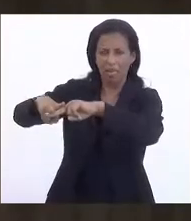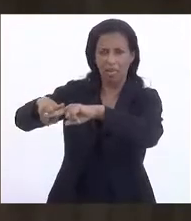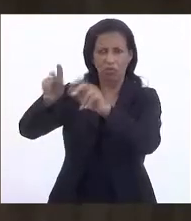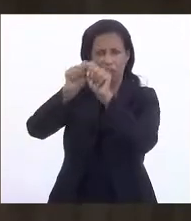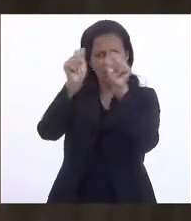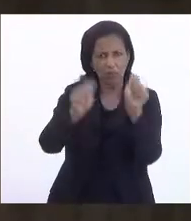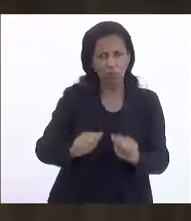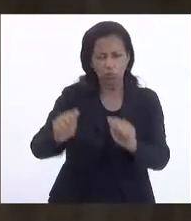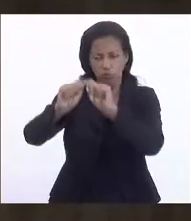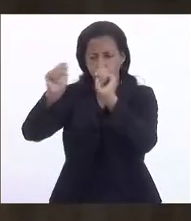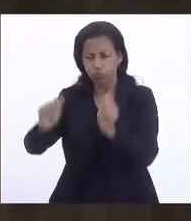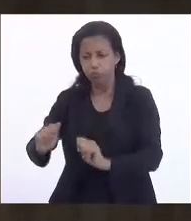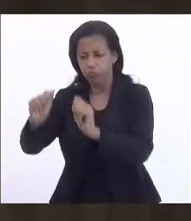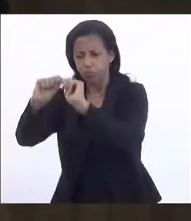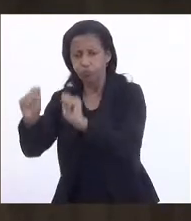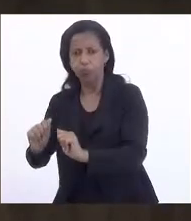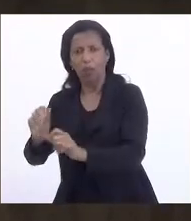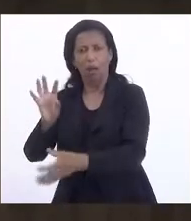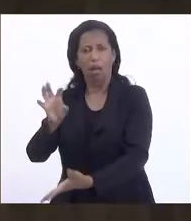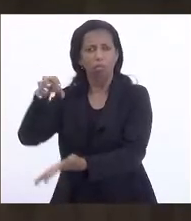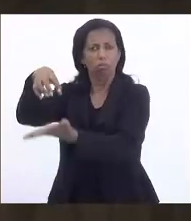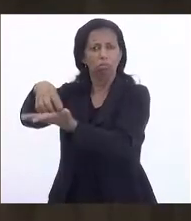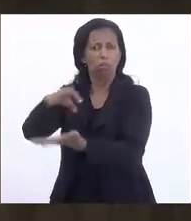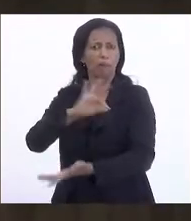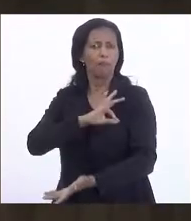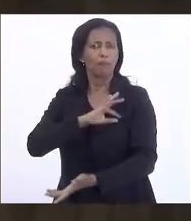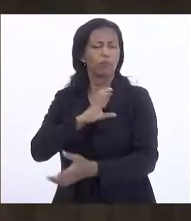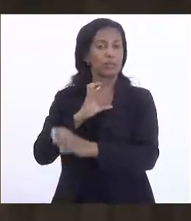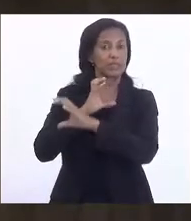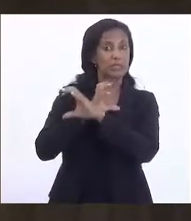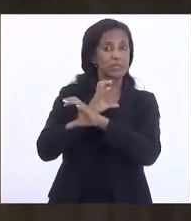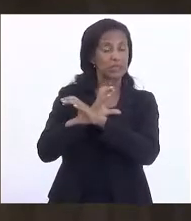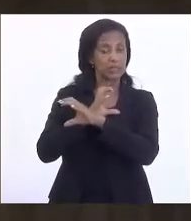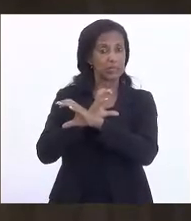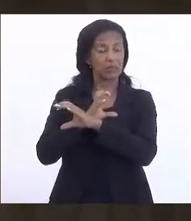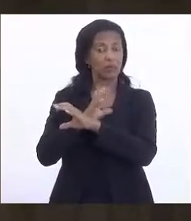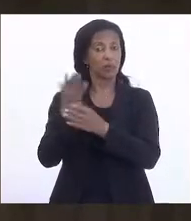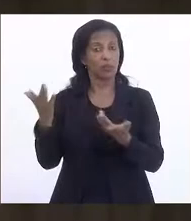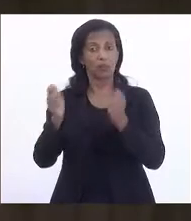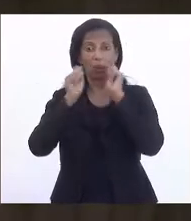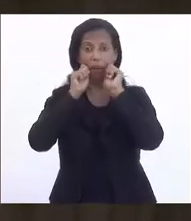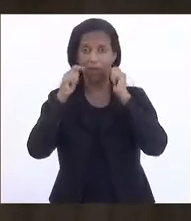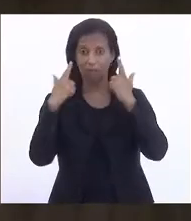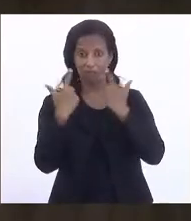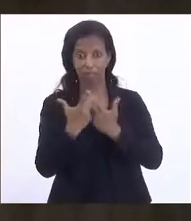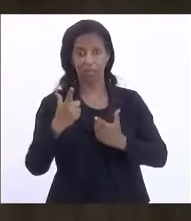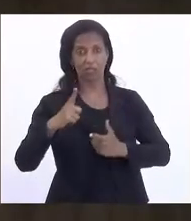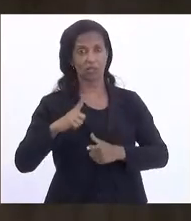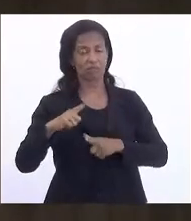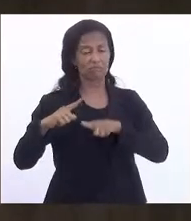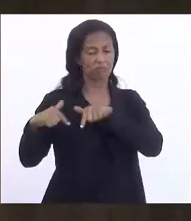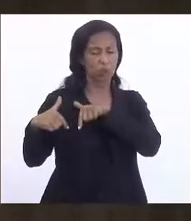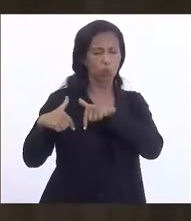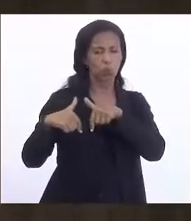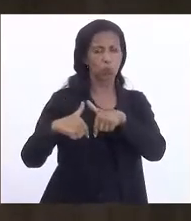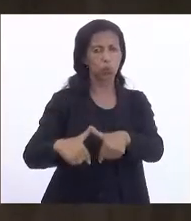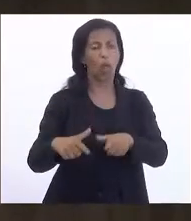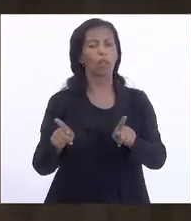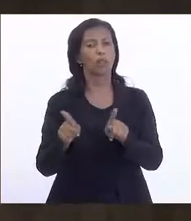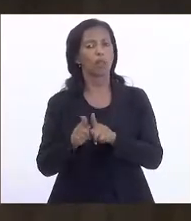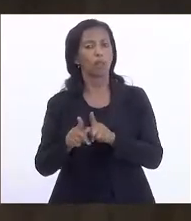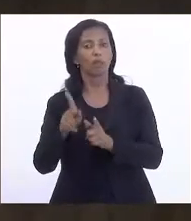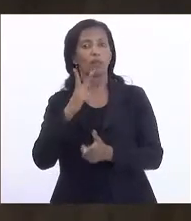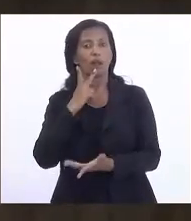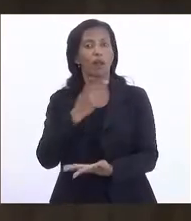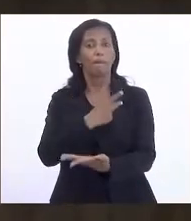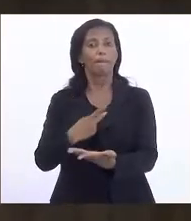de delitos nas dependências da Polícia Civil. Então, a Assembleia tem tido no Rio de Janeiro e eu quero dizer que, sobretudo, com a